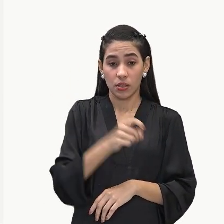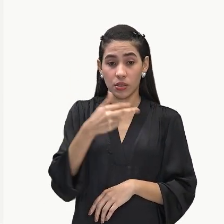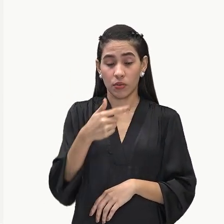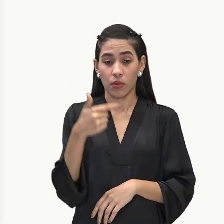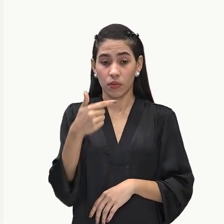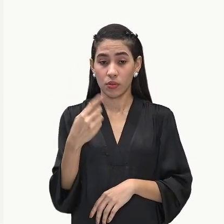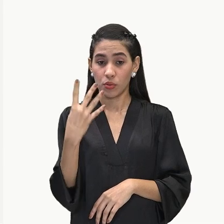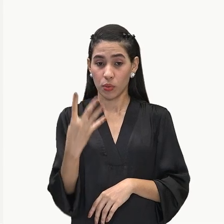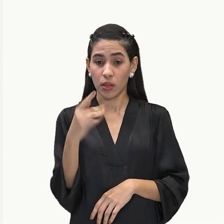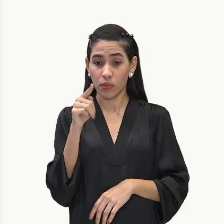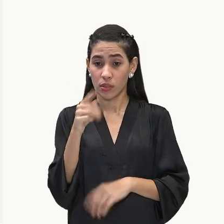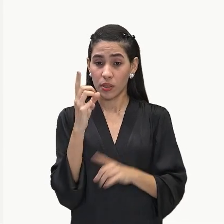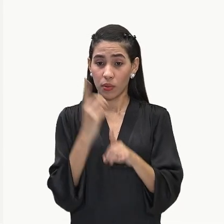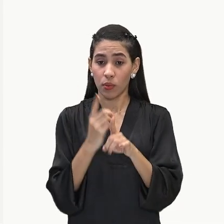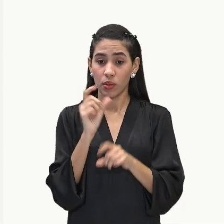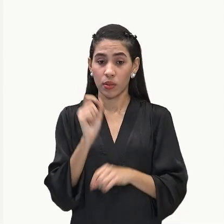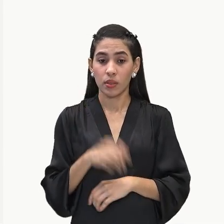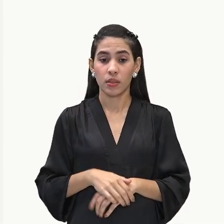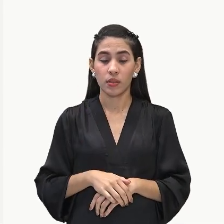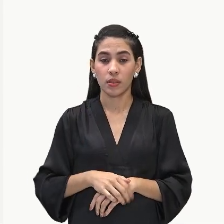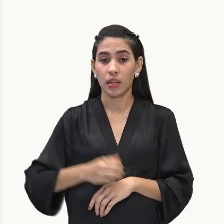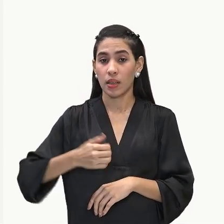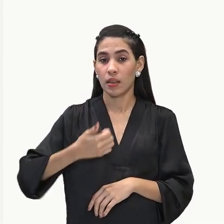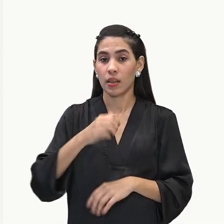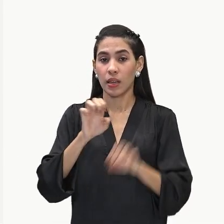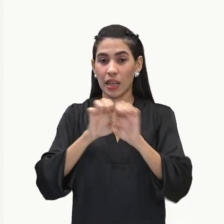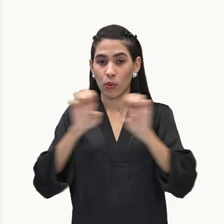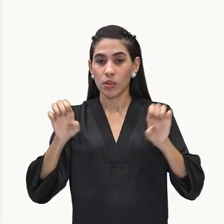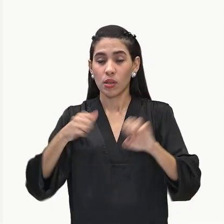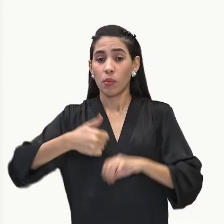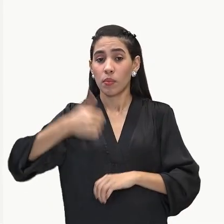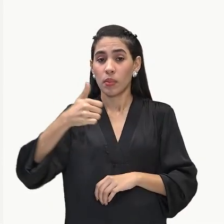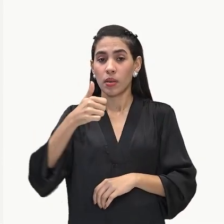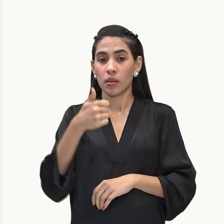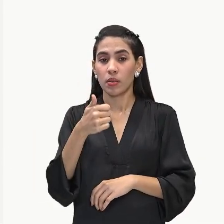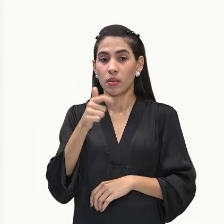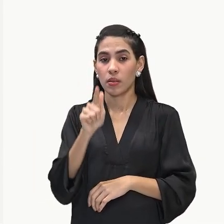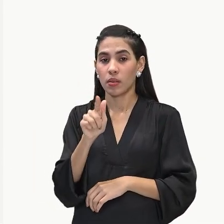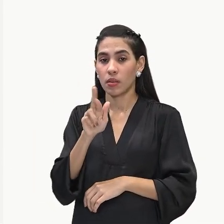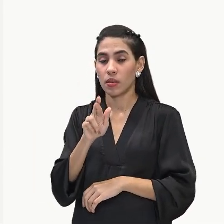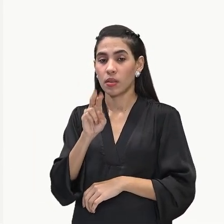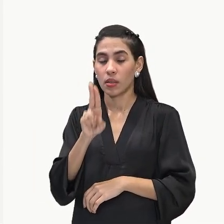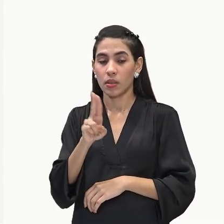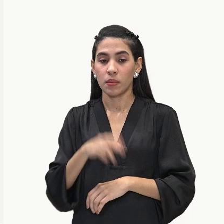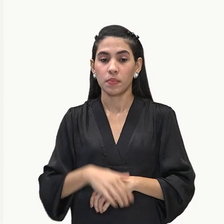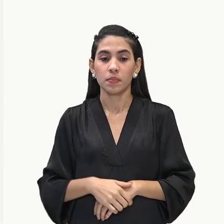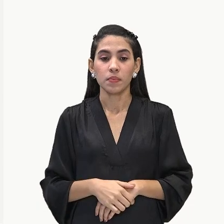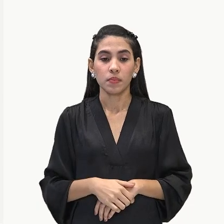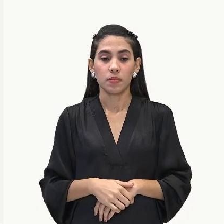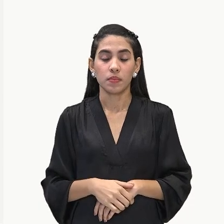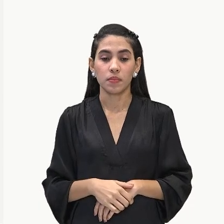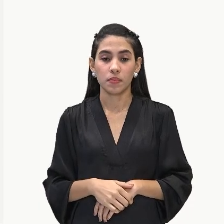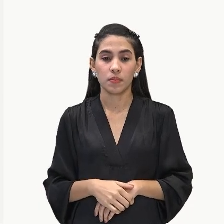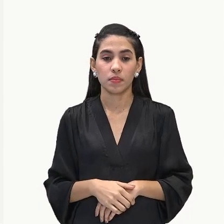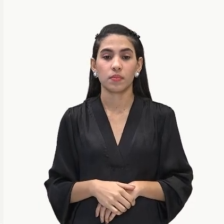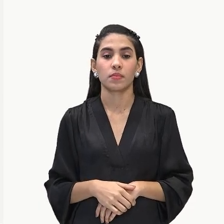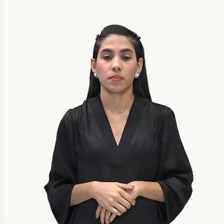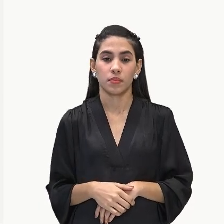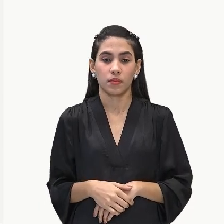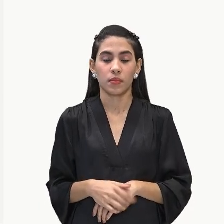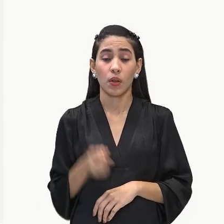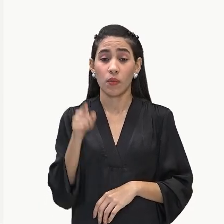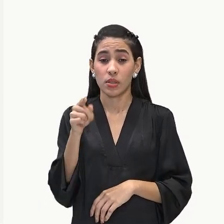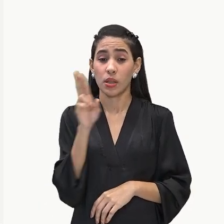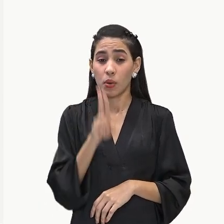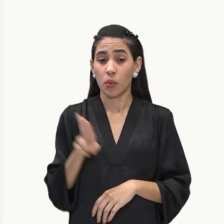ficamos diante de uma equação do primeiro grau. De um sistema de equação, quando nós